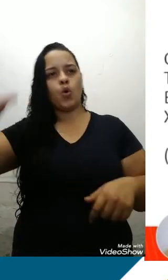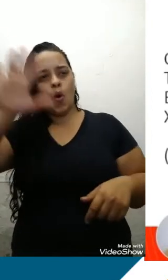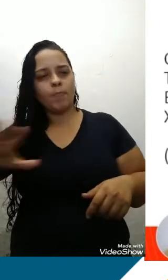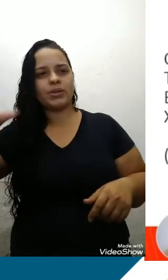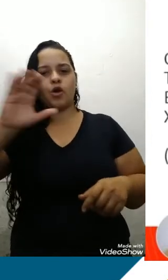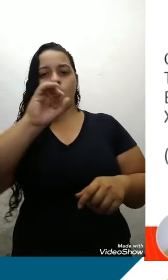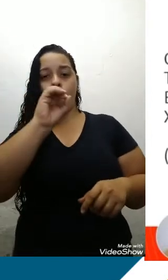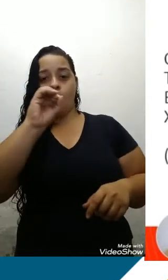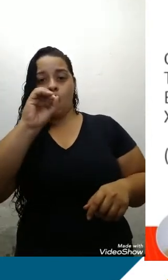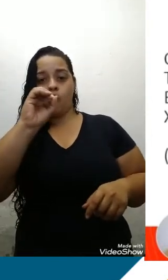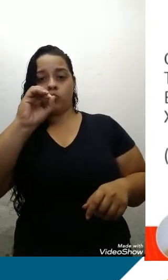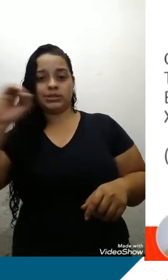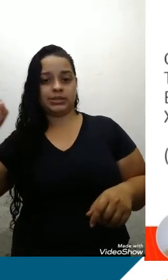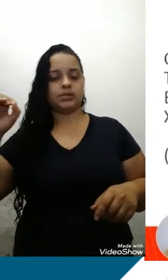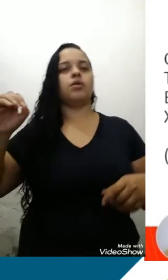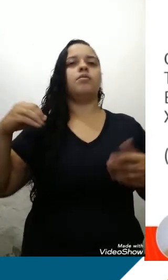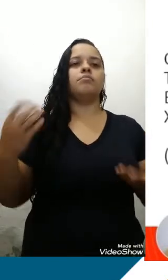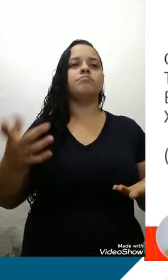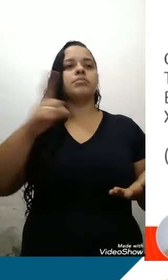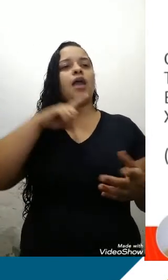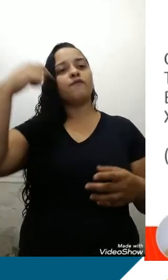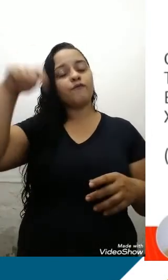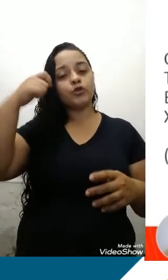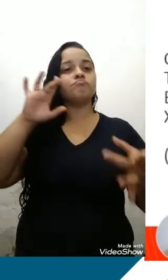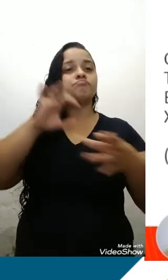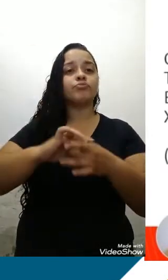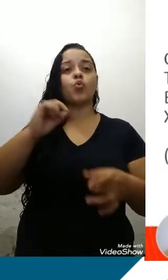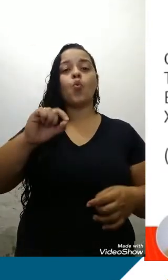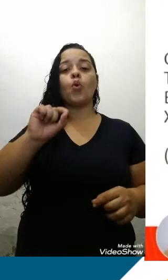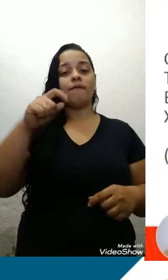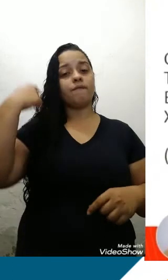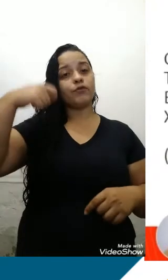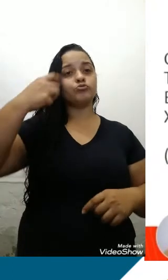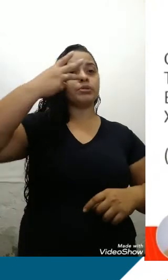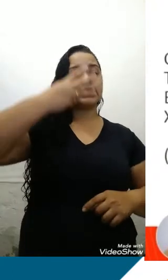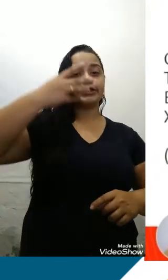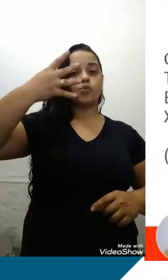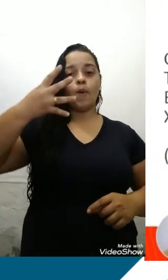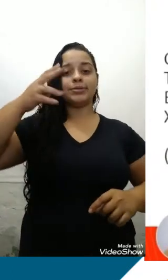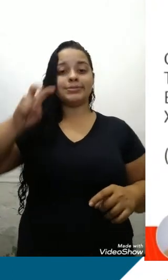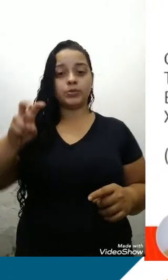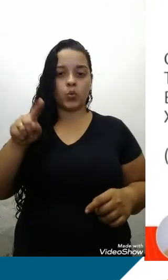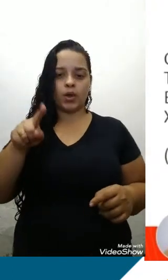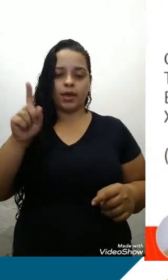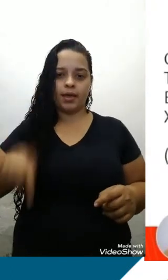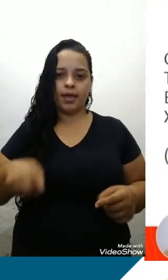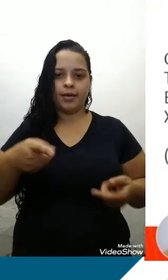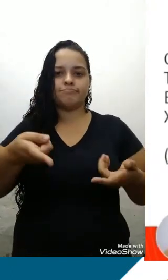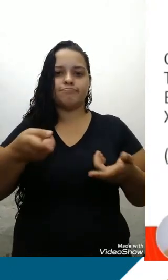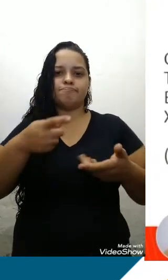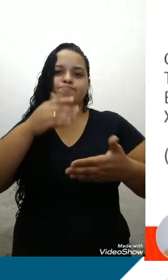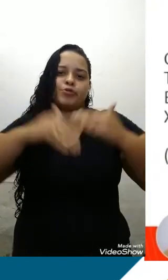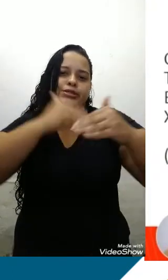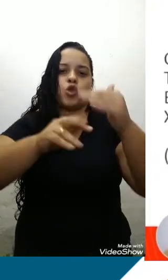estão disponível nos vídeos da semana 3, 4 e 5. Importante entender que este é um processo que não acontece da